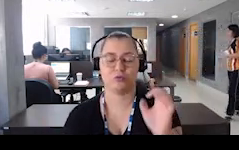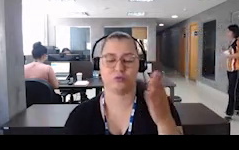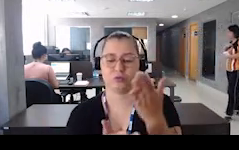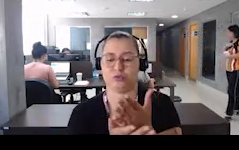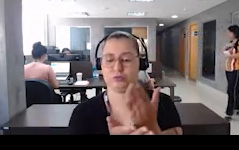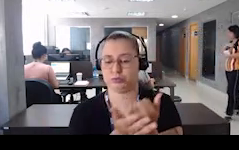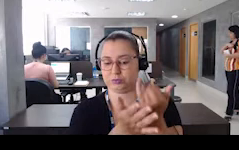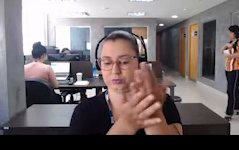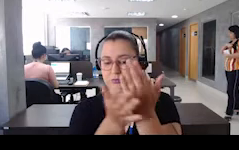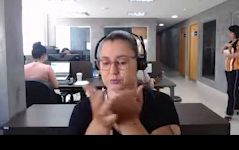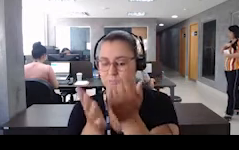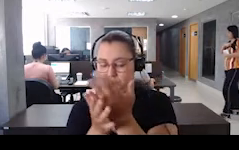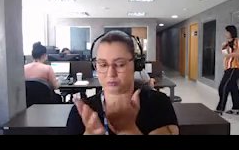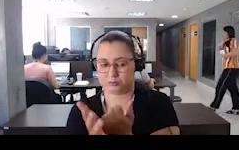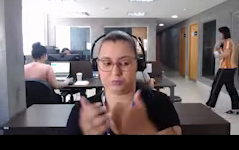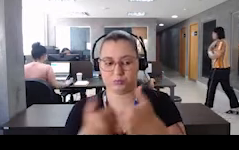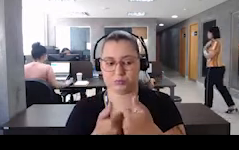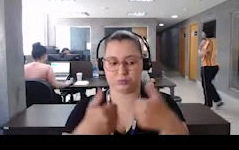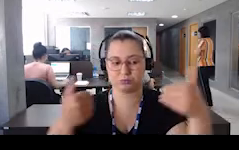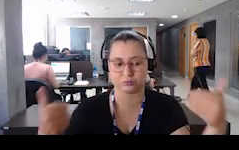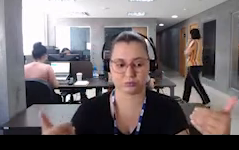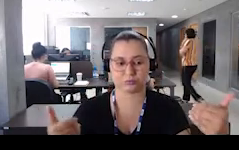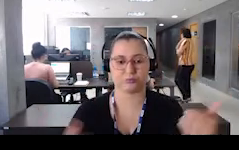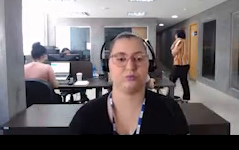está se dividindo. Então, aqui, ó,